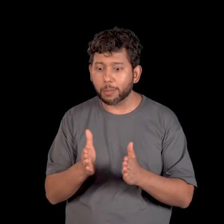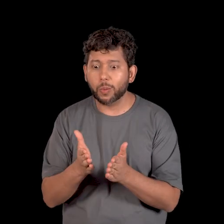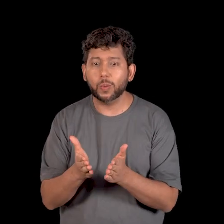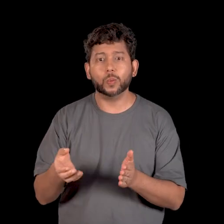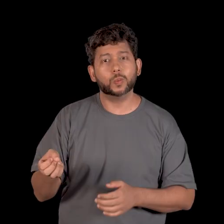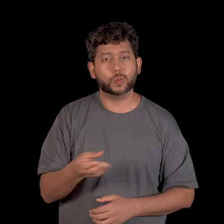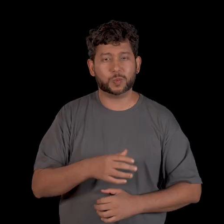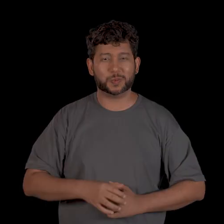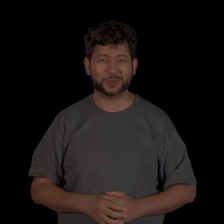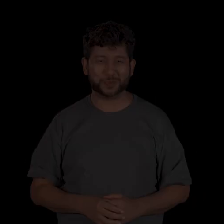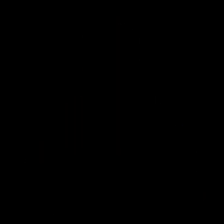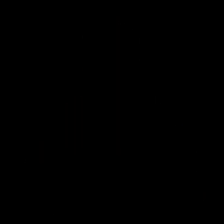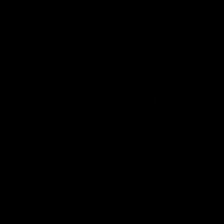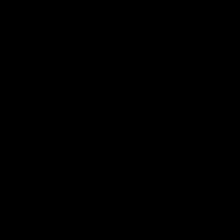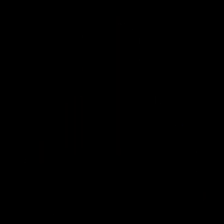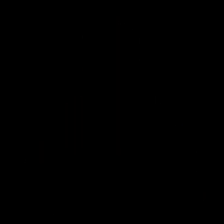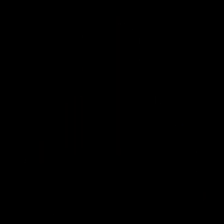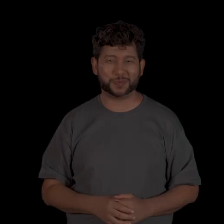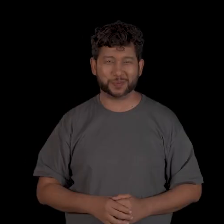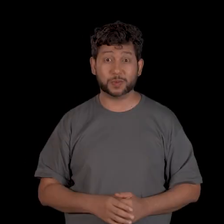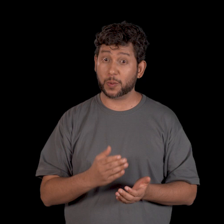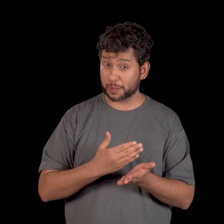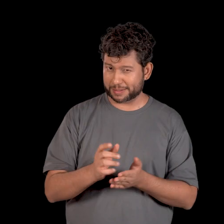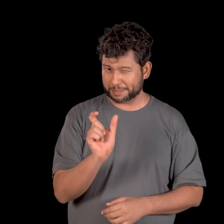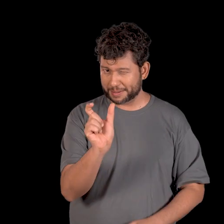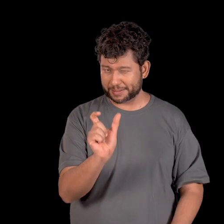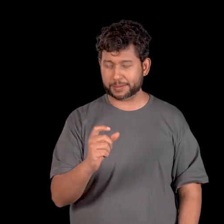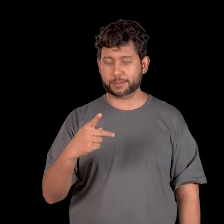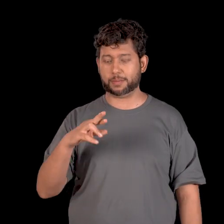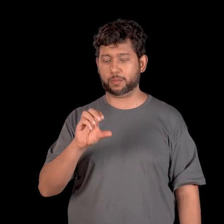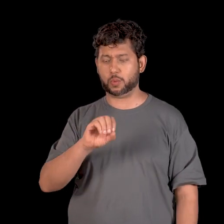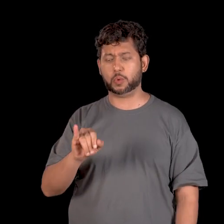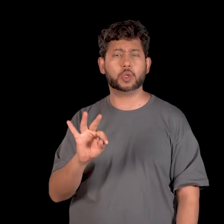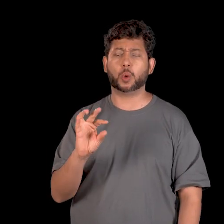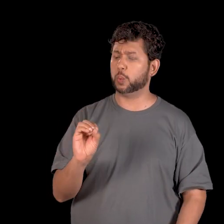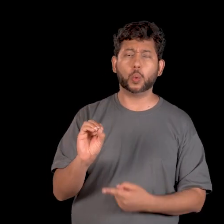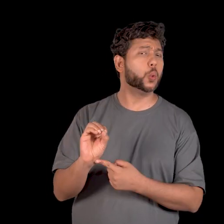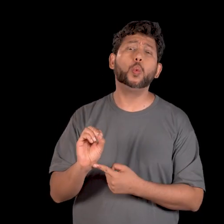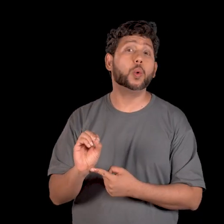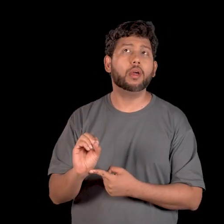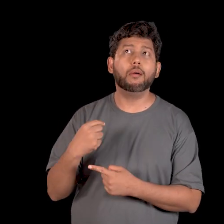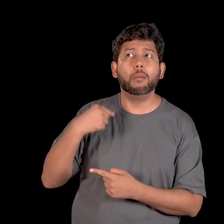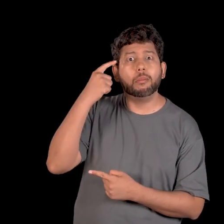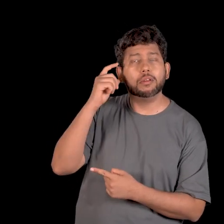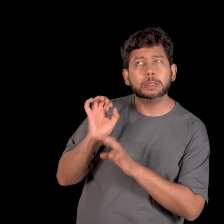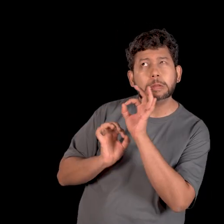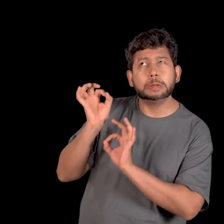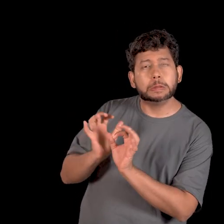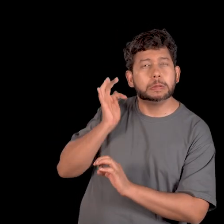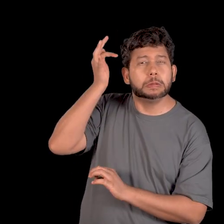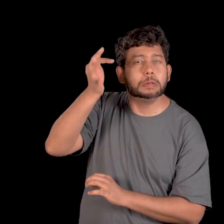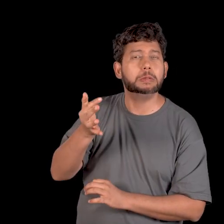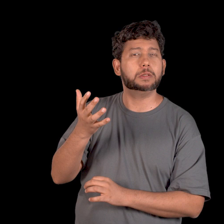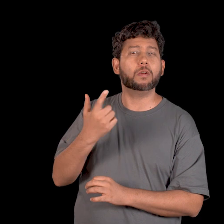darão um sentido e um novo caminho à nossa existência. Para começar, a palavra projeto tem muitos significados, mas